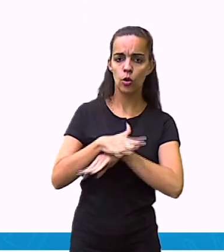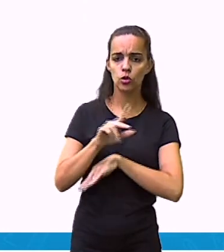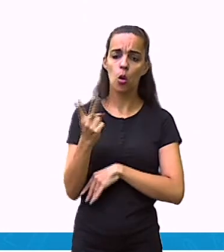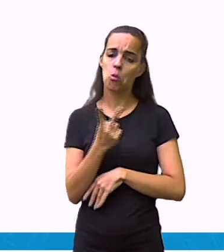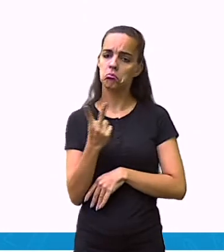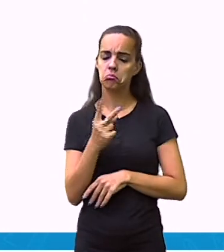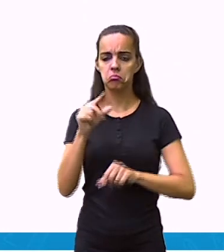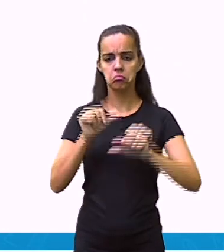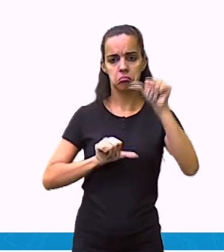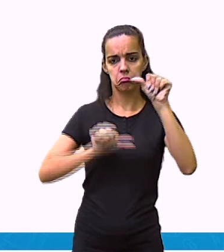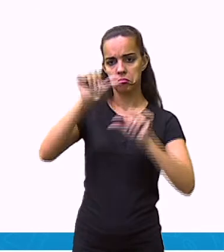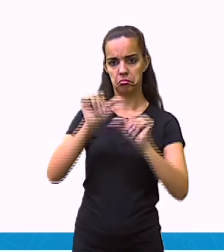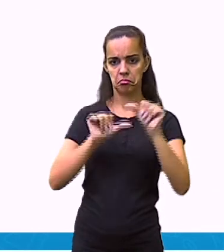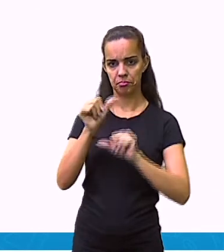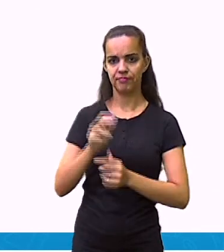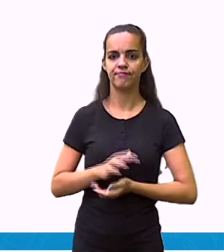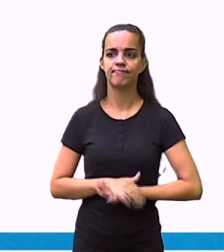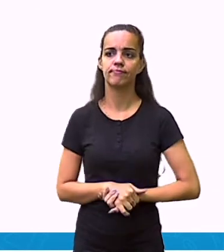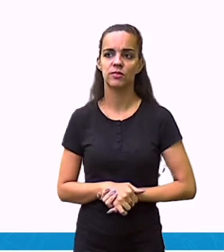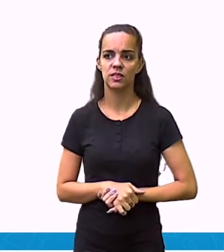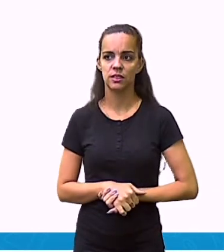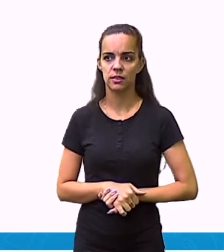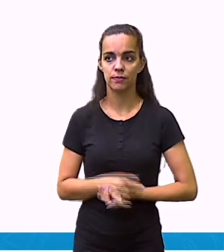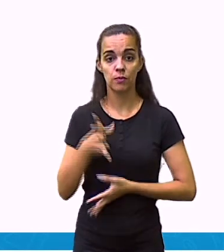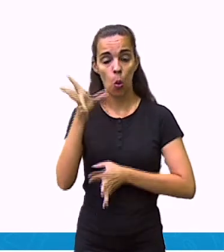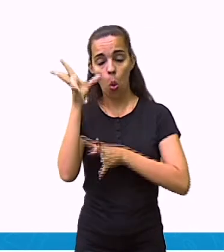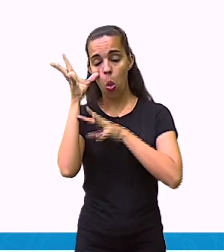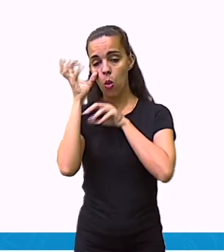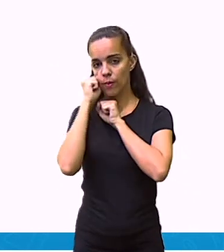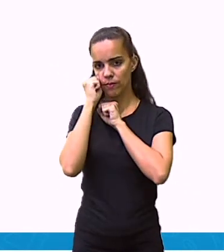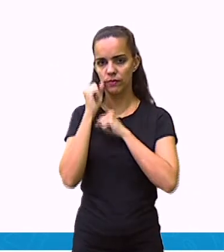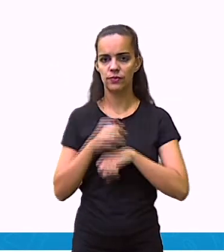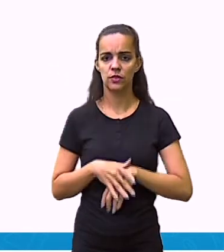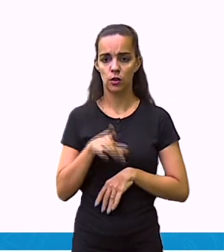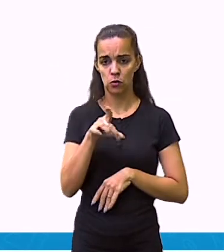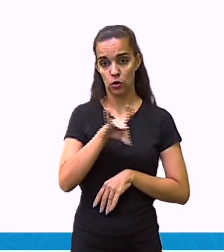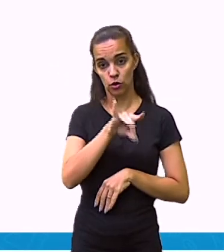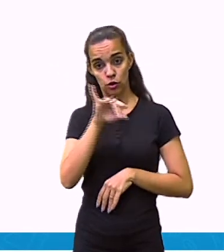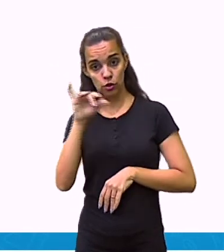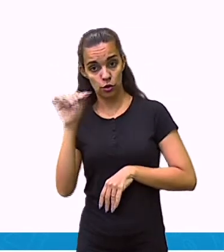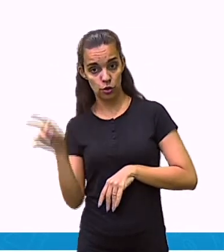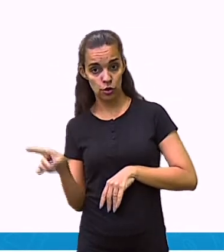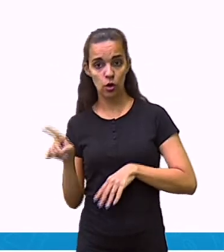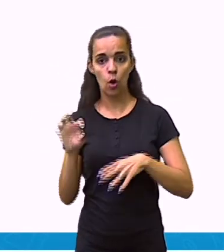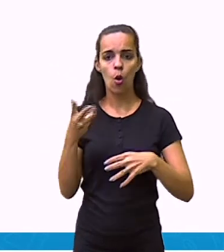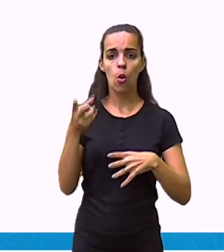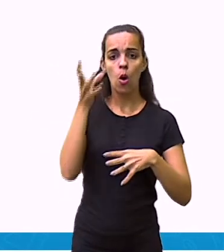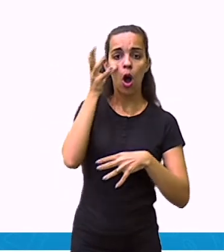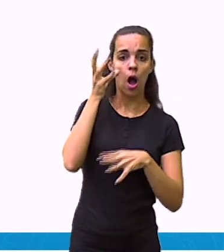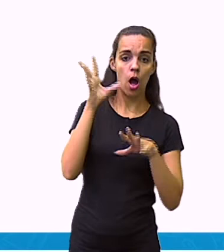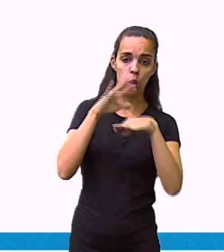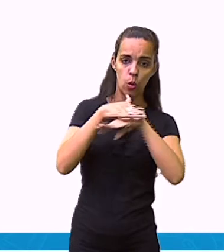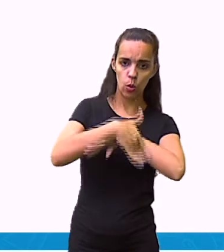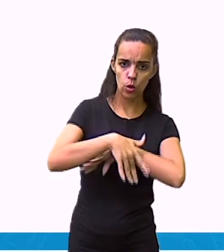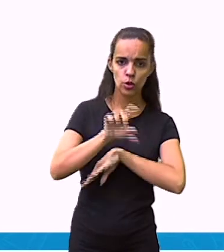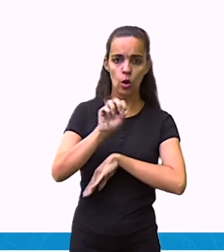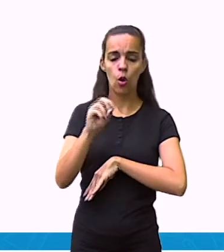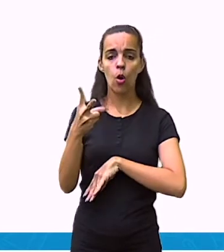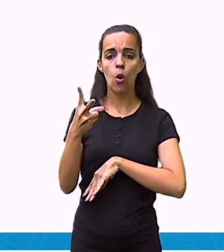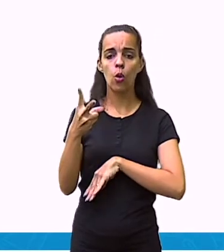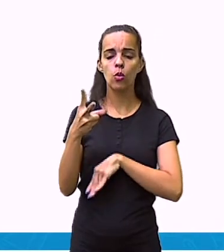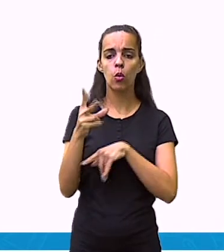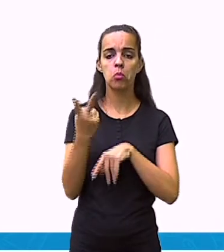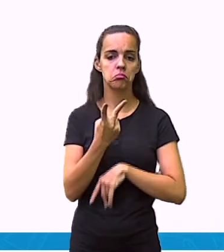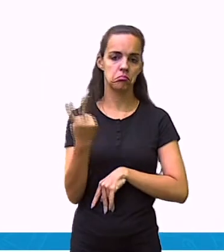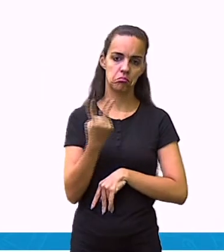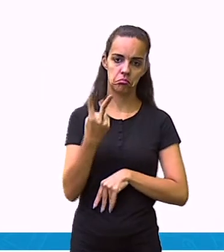em ambos os horários? Dormir. Você dorme durante o dia, à noite ou também em